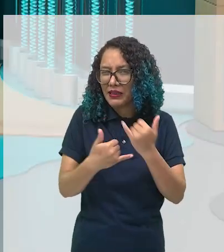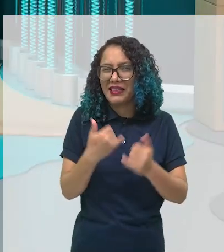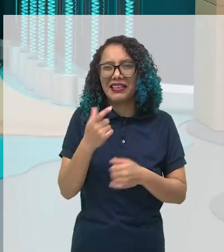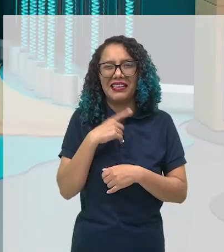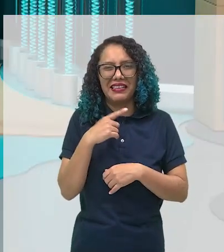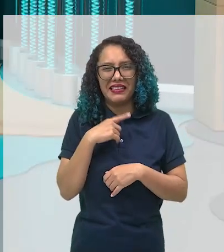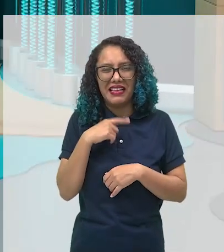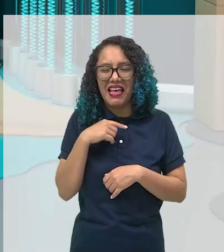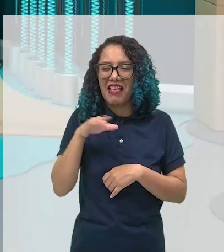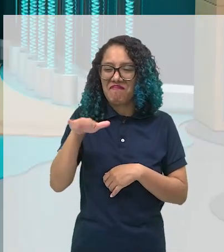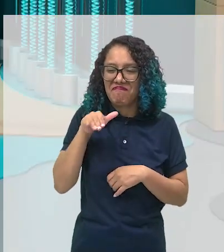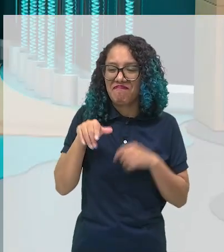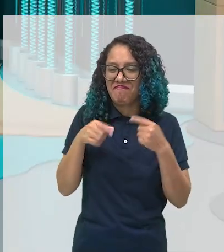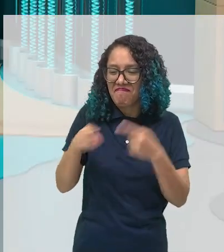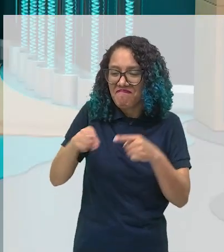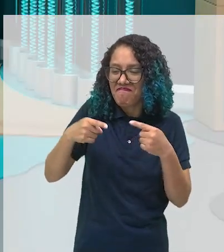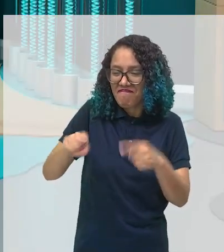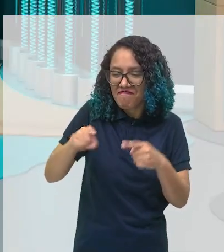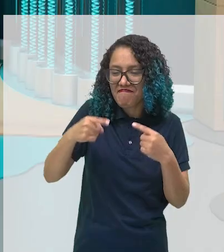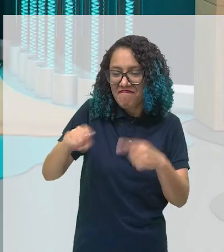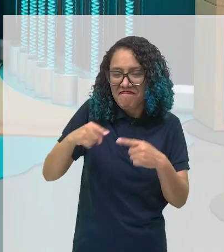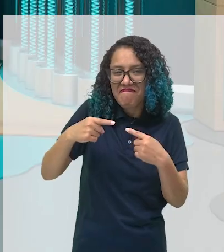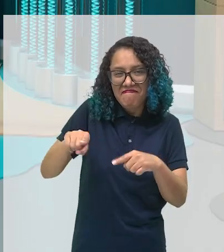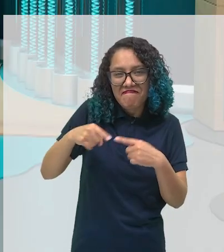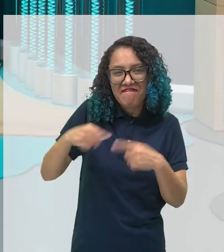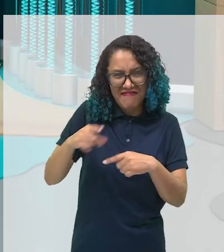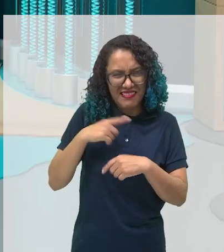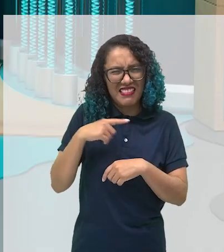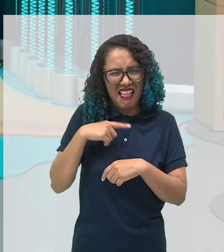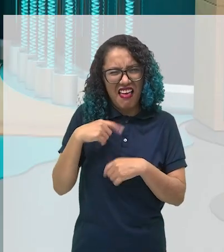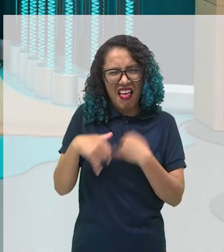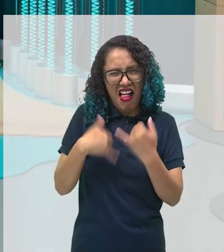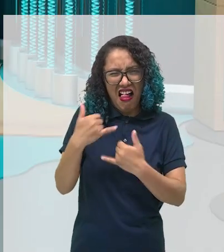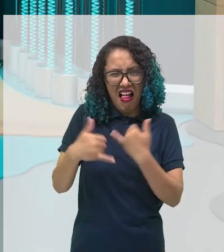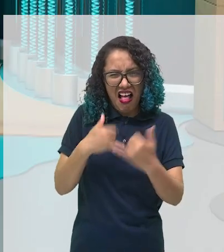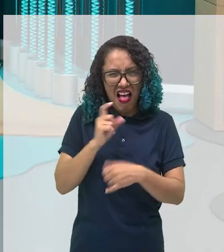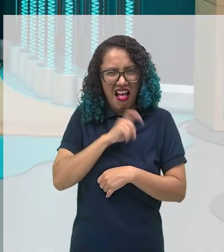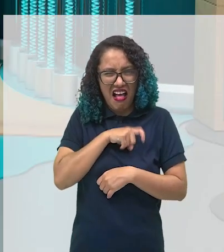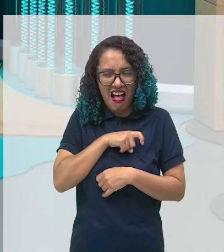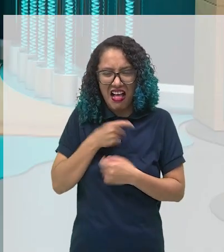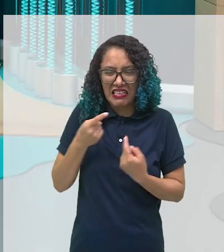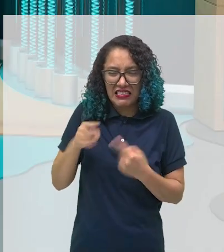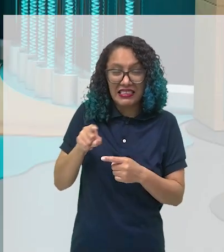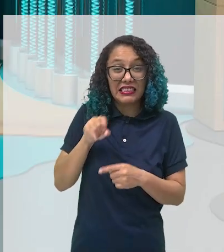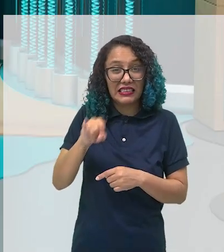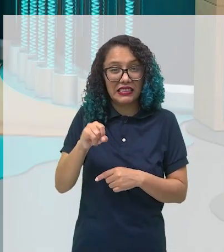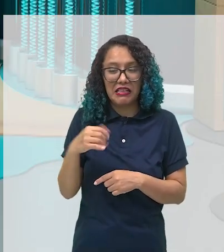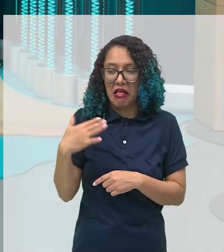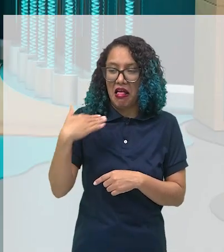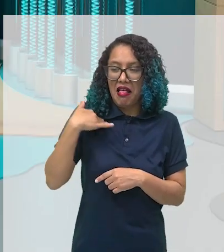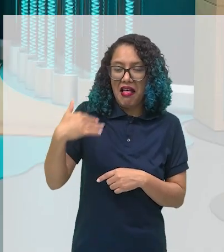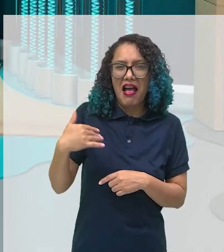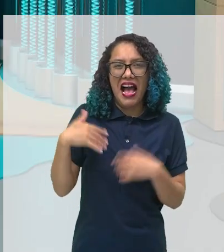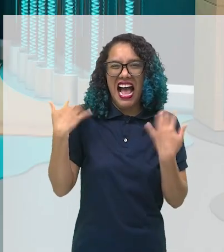pessoal mexe e bagunça, né? Se encostar no outro, já porque já está